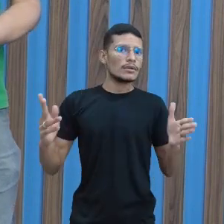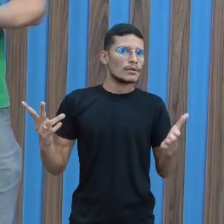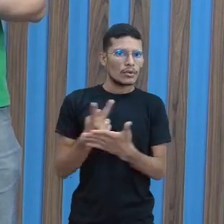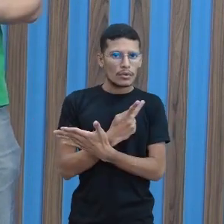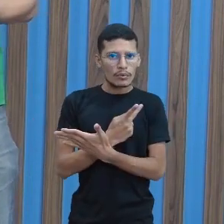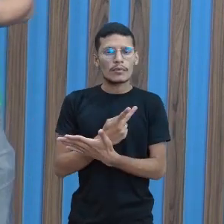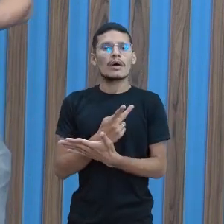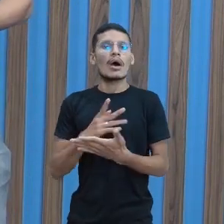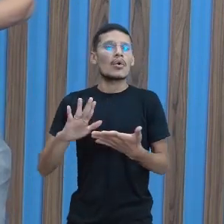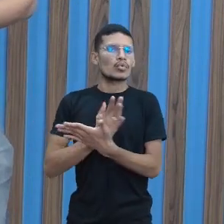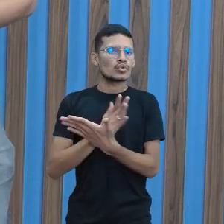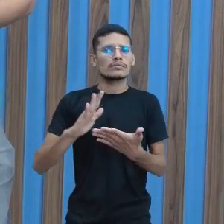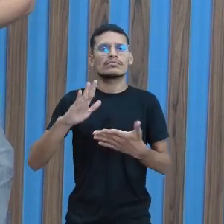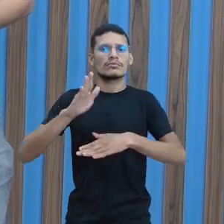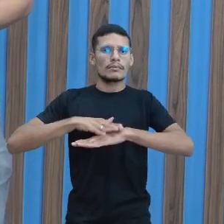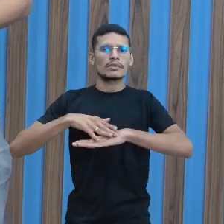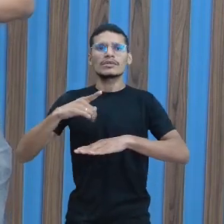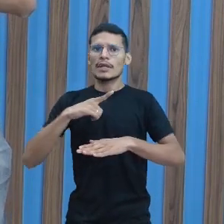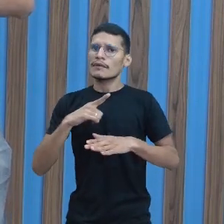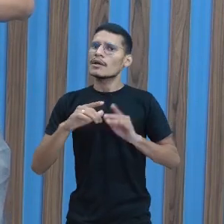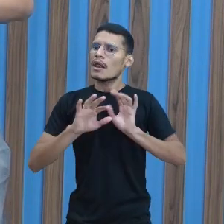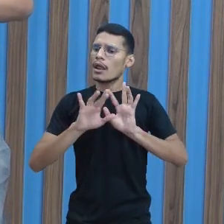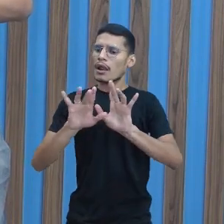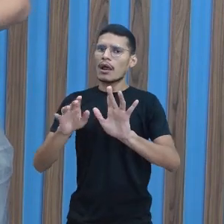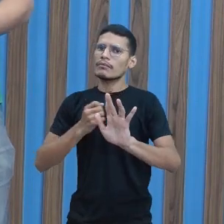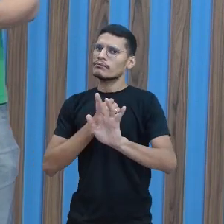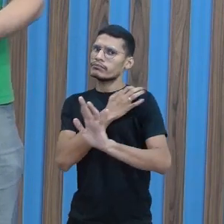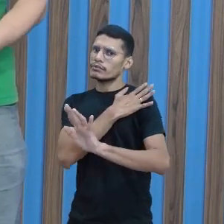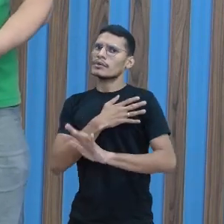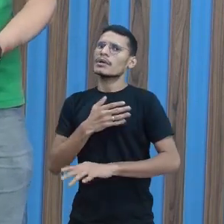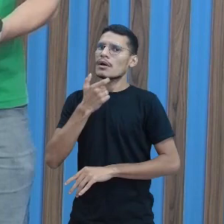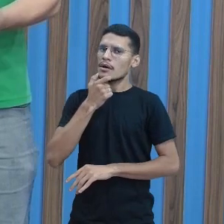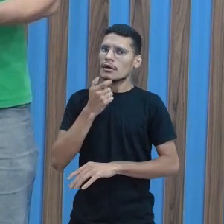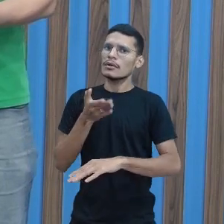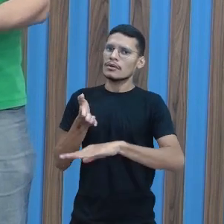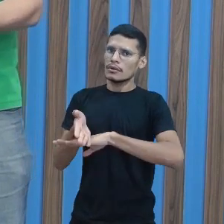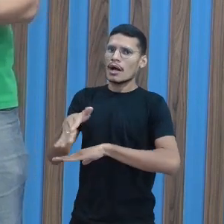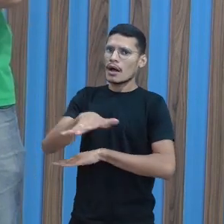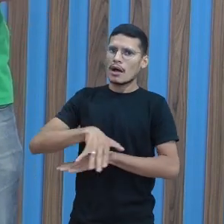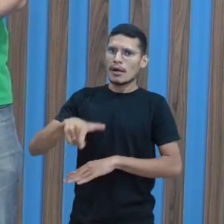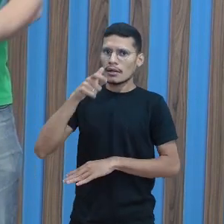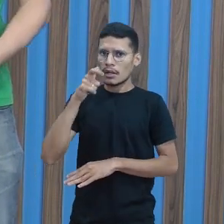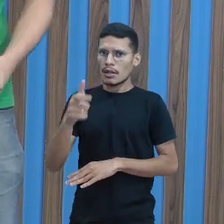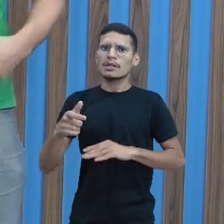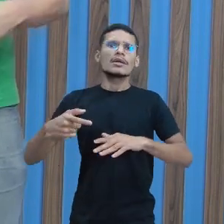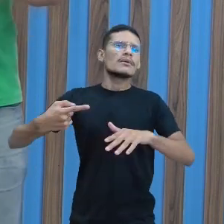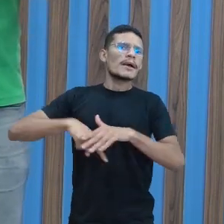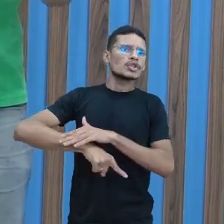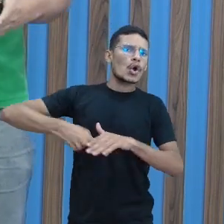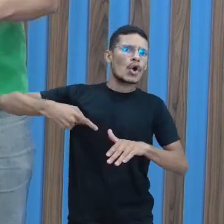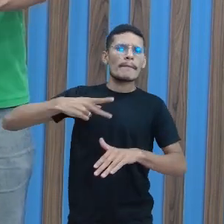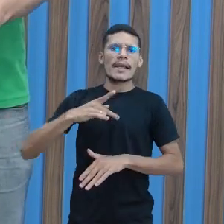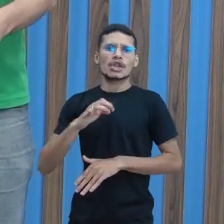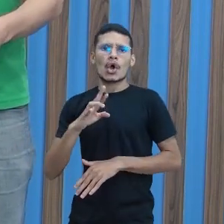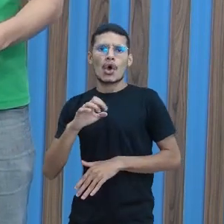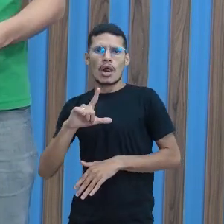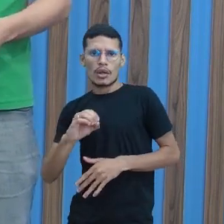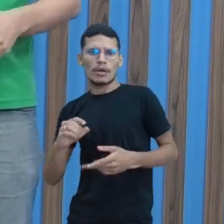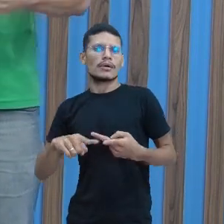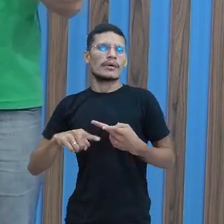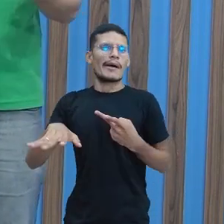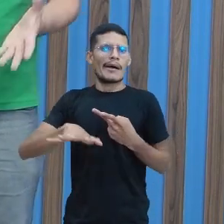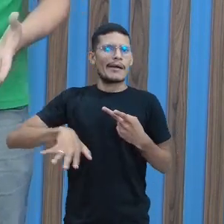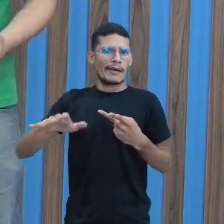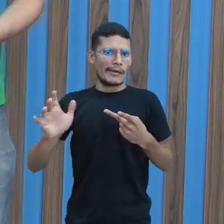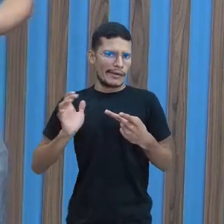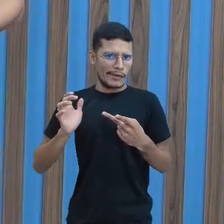com a presença de tropas, né, inglesas mesmo na região, e aí, claro, há o interesse por petróleo, por exemplo, e outras riquezas da área, e